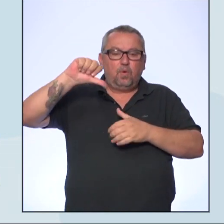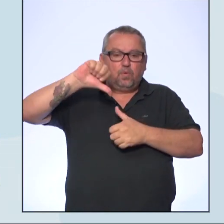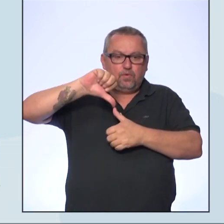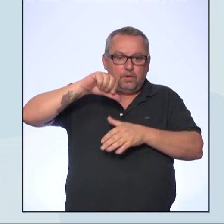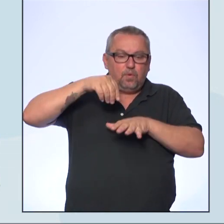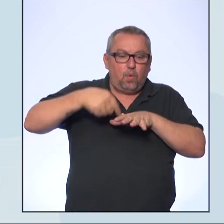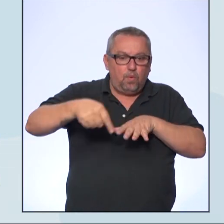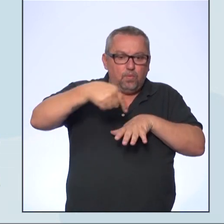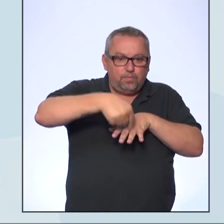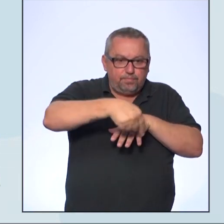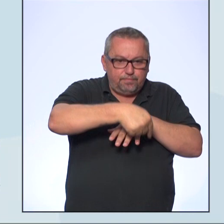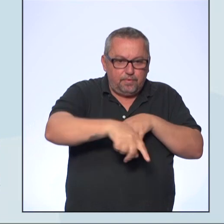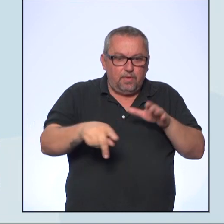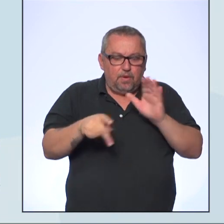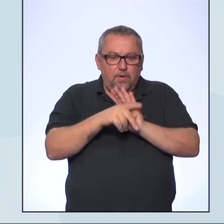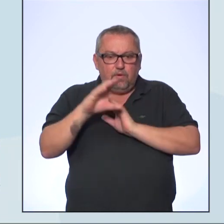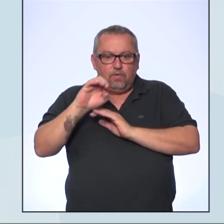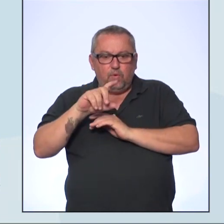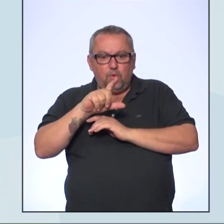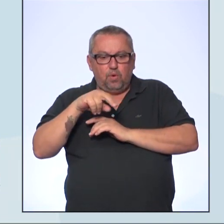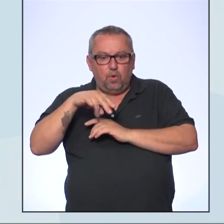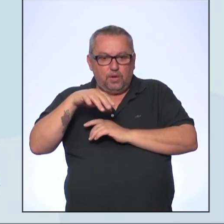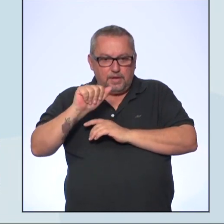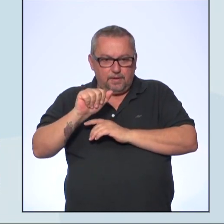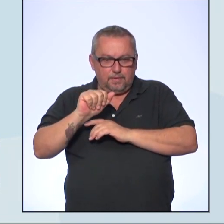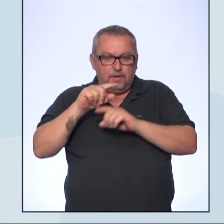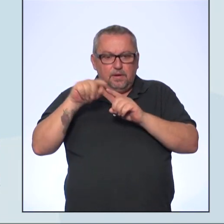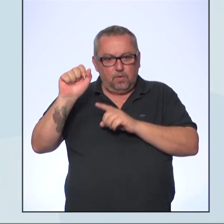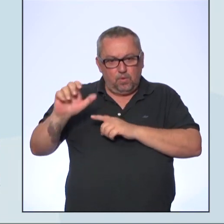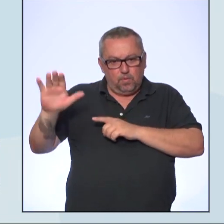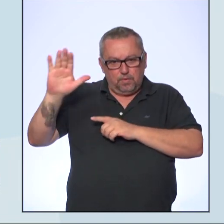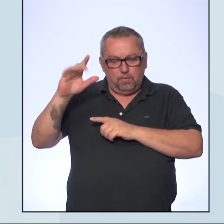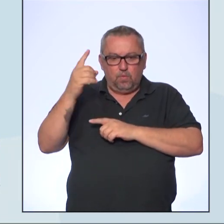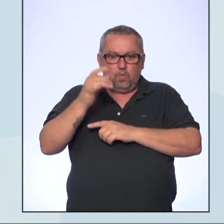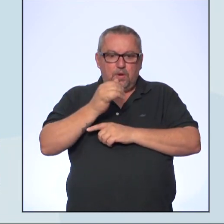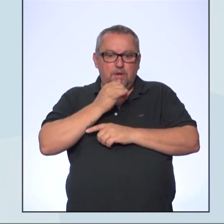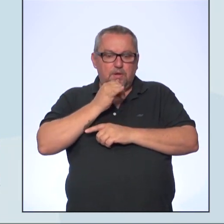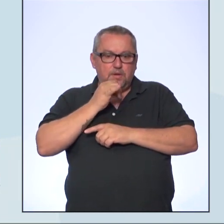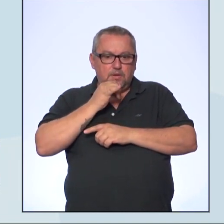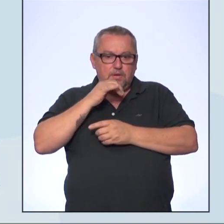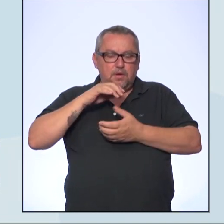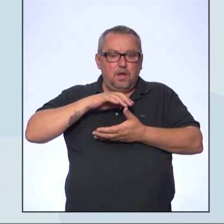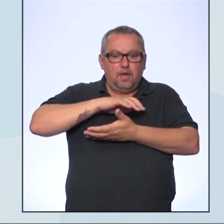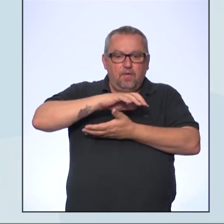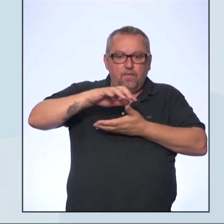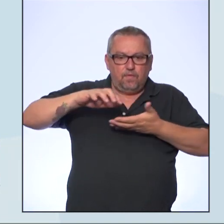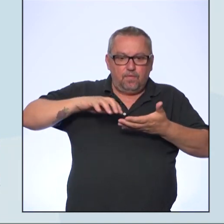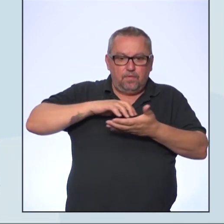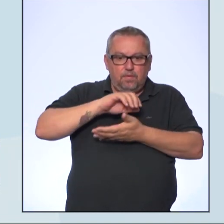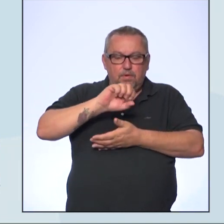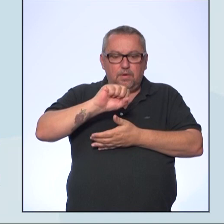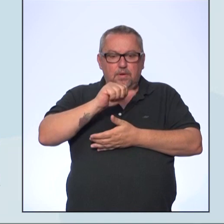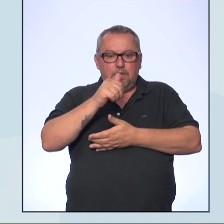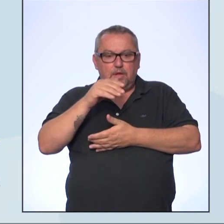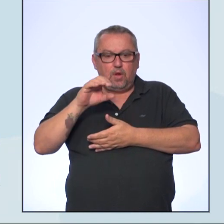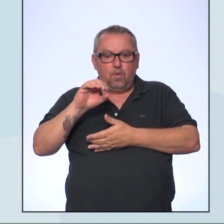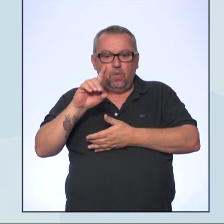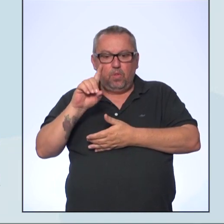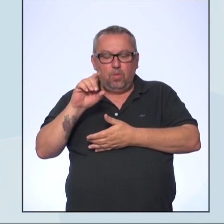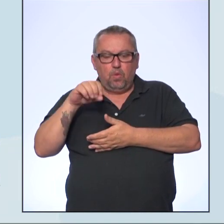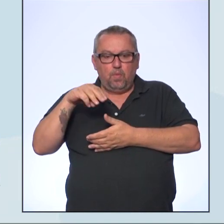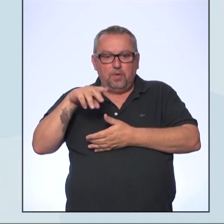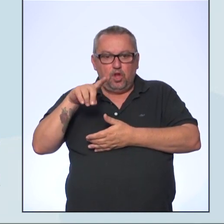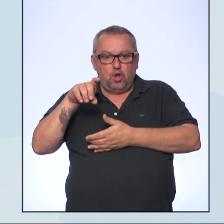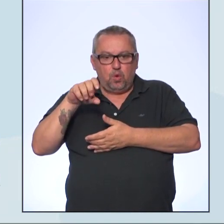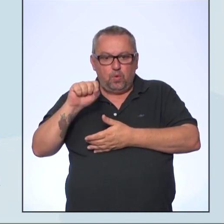por descendentes de colonizadores europeus. Um exemplo é a Revolução de São Domingos, que culminou na independência